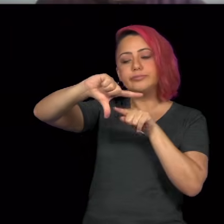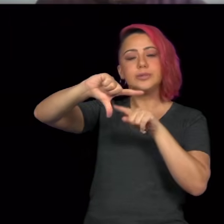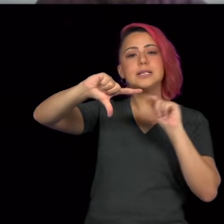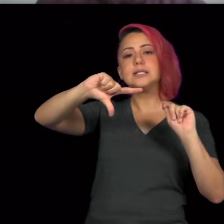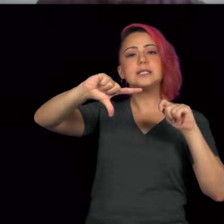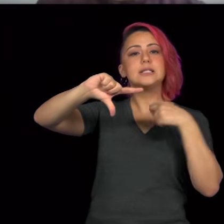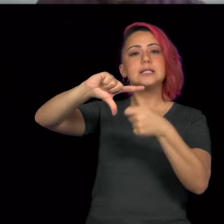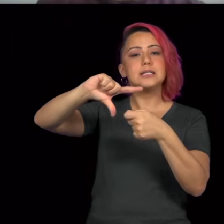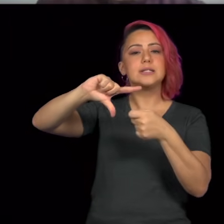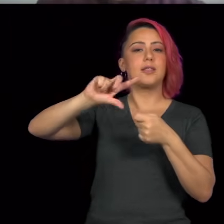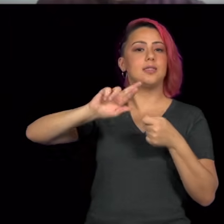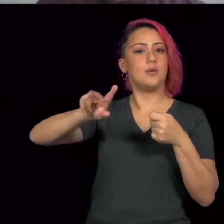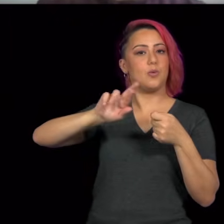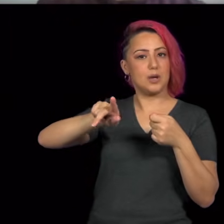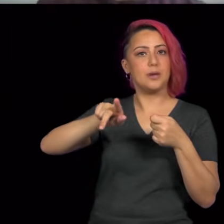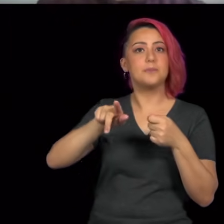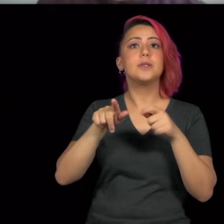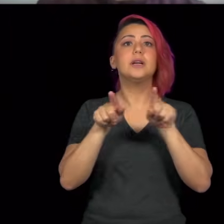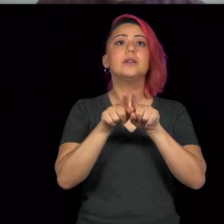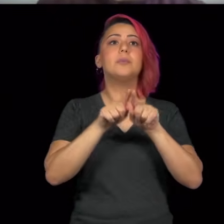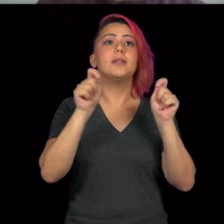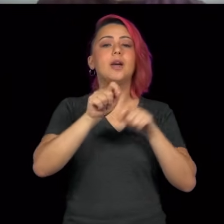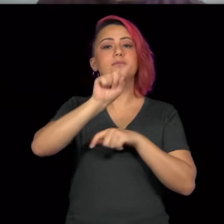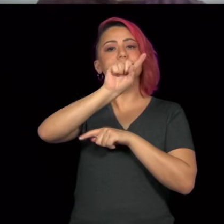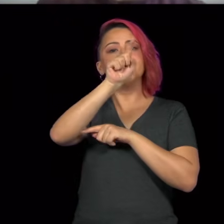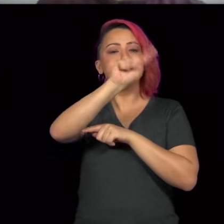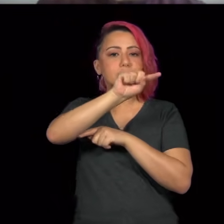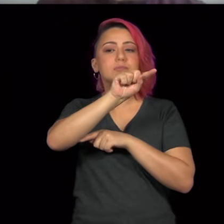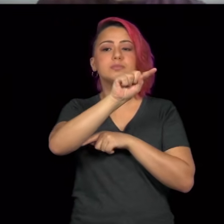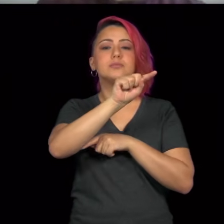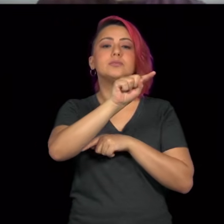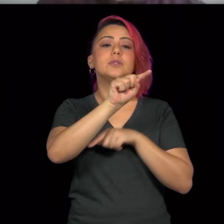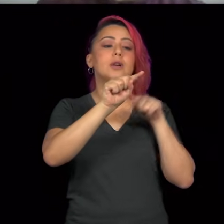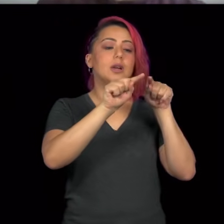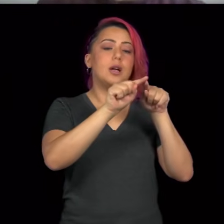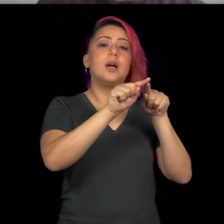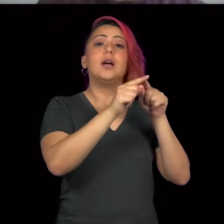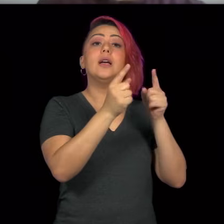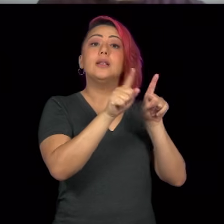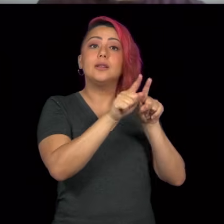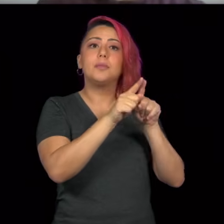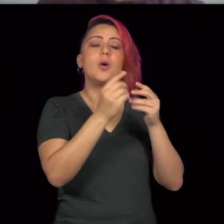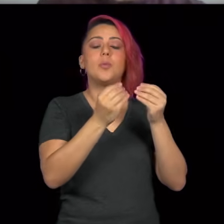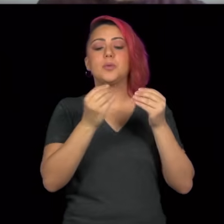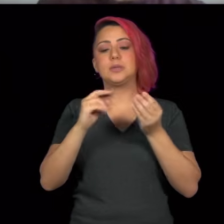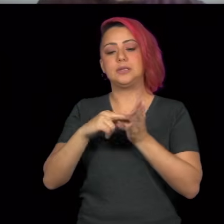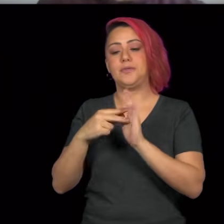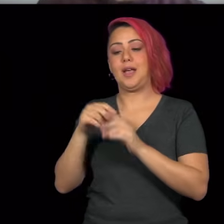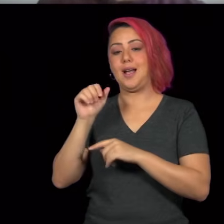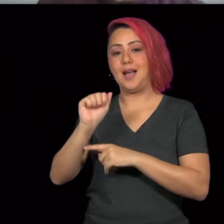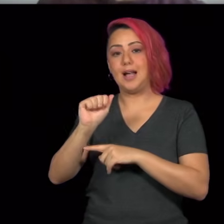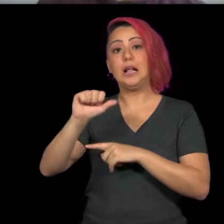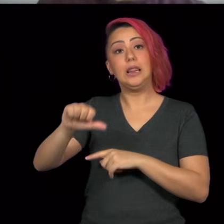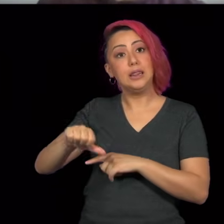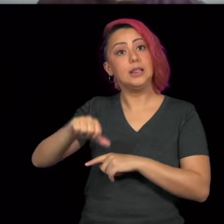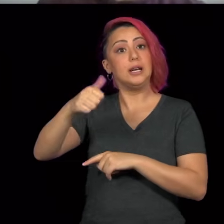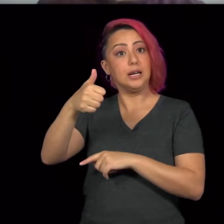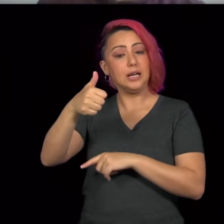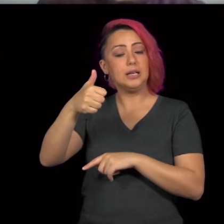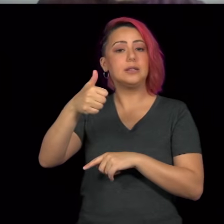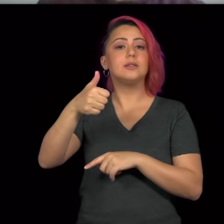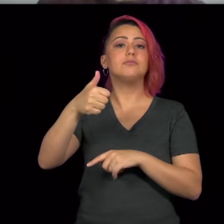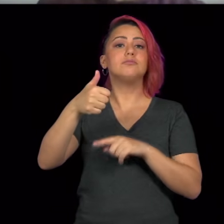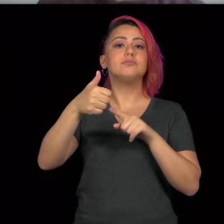apóstrofo. E aí, o que vai acontecer? Se você tem a entrada ligada, ela vai aparecer